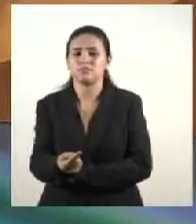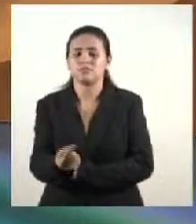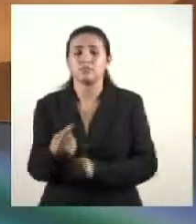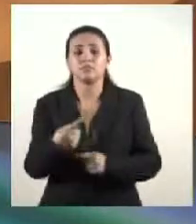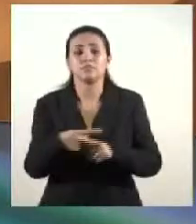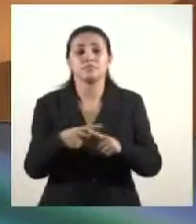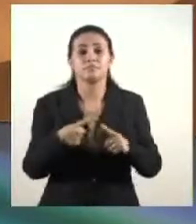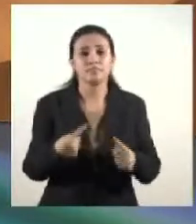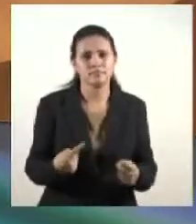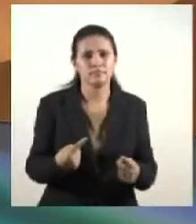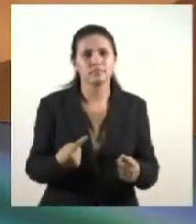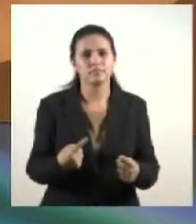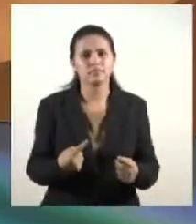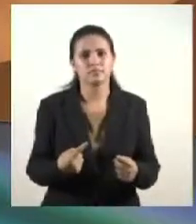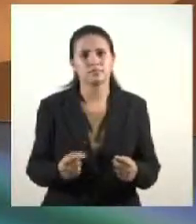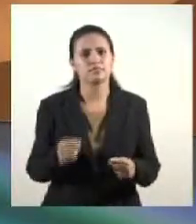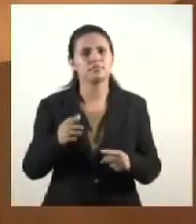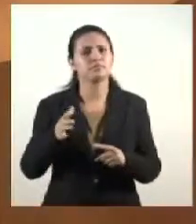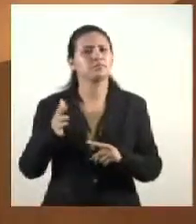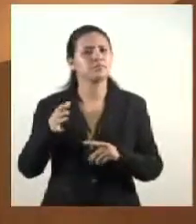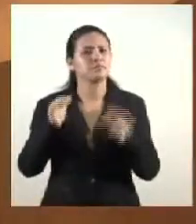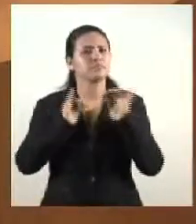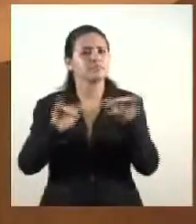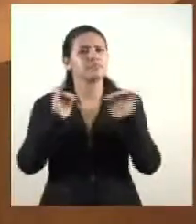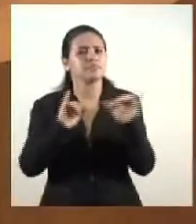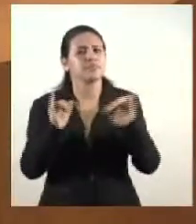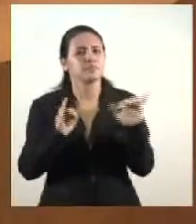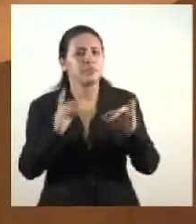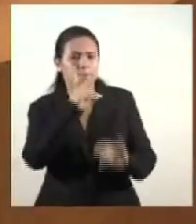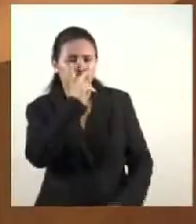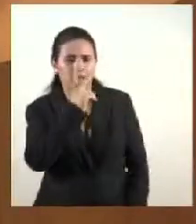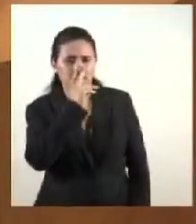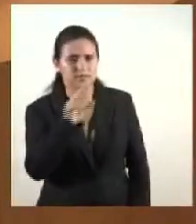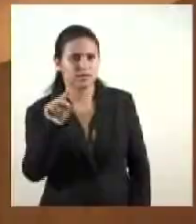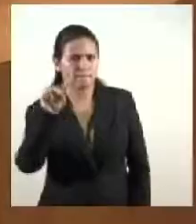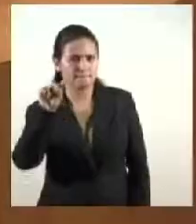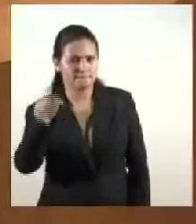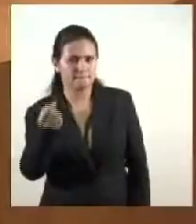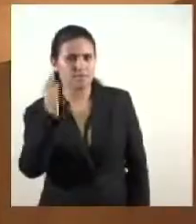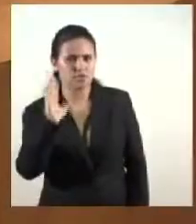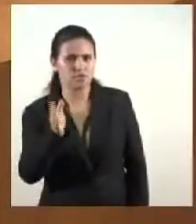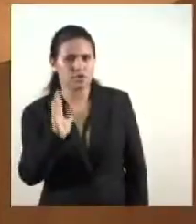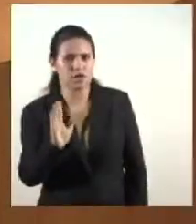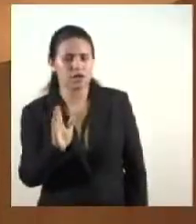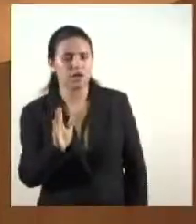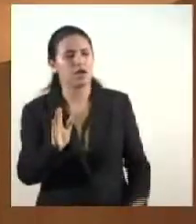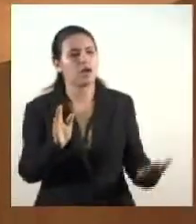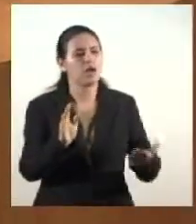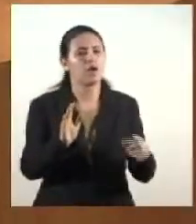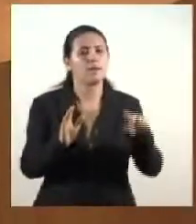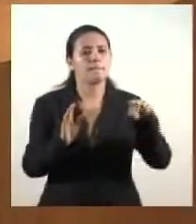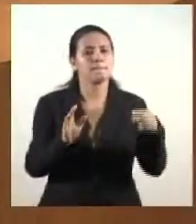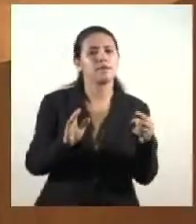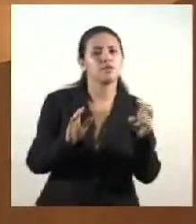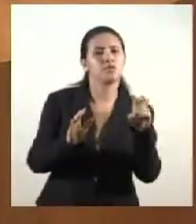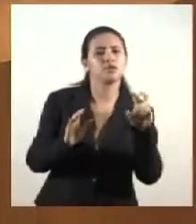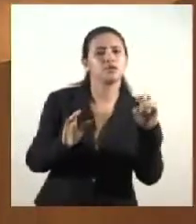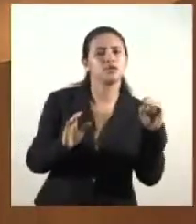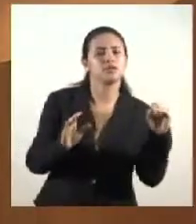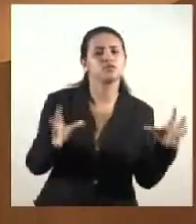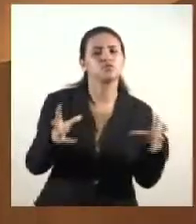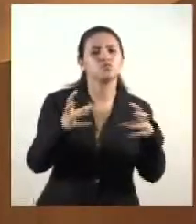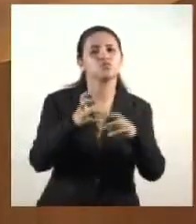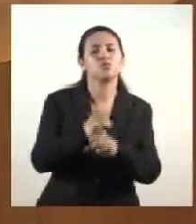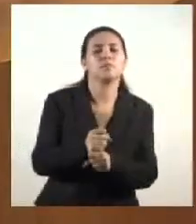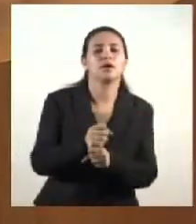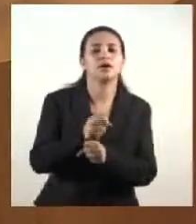mais 1.500 vão ser 2.500. Isso é que ele vende. E quem falou na televisão, na